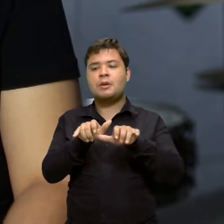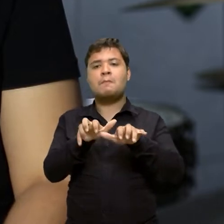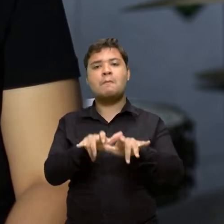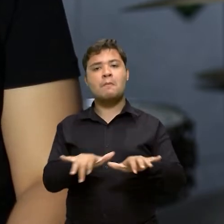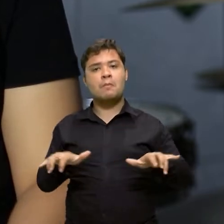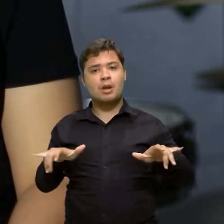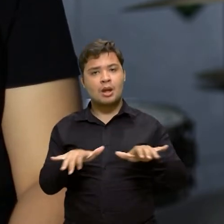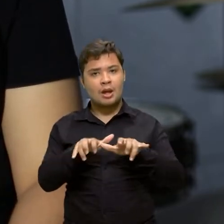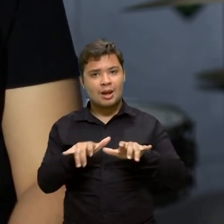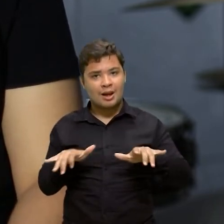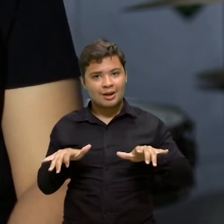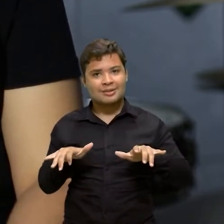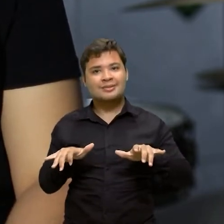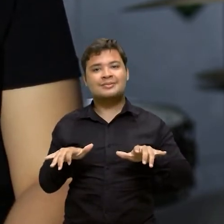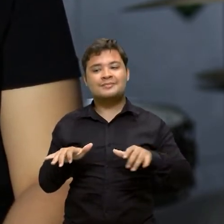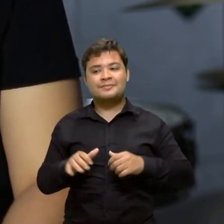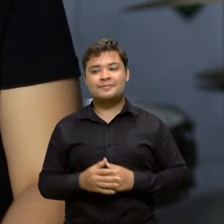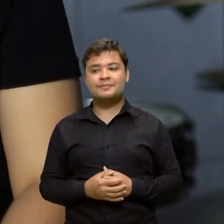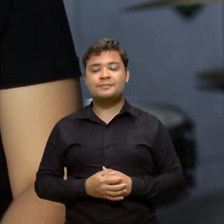né? De alguma forma